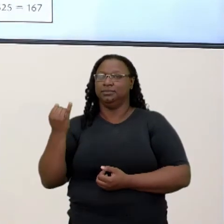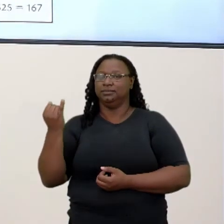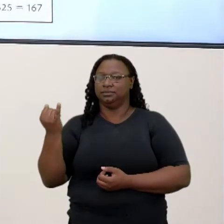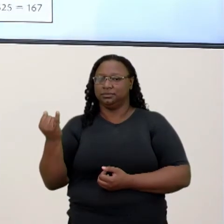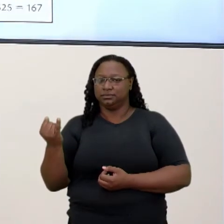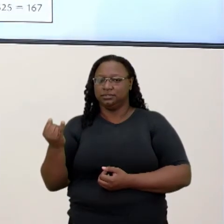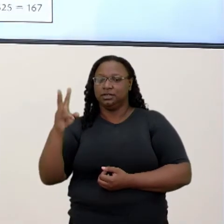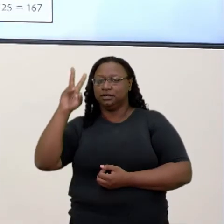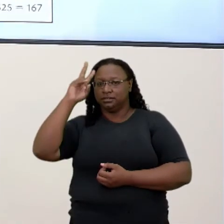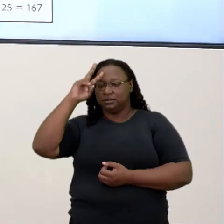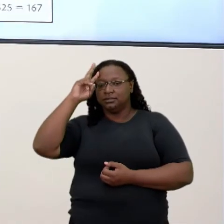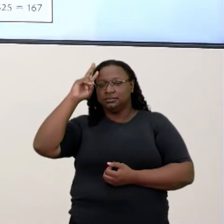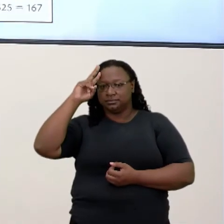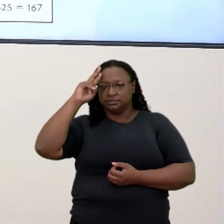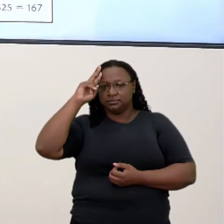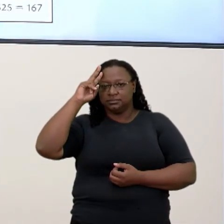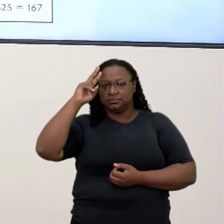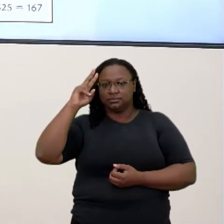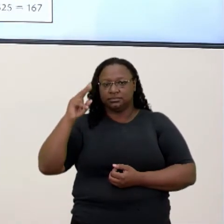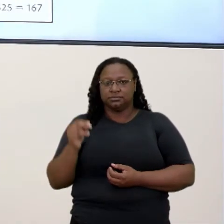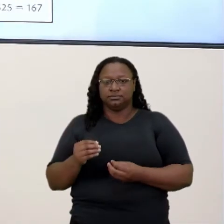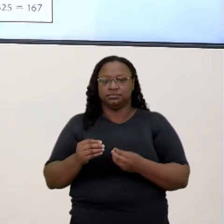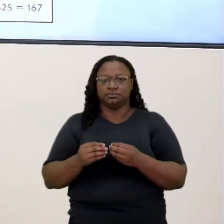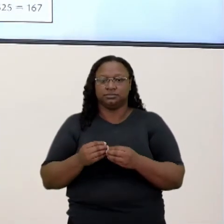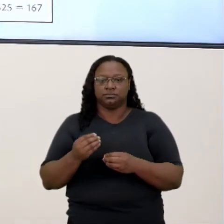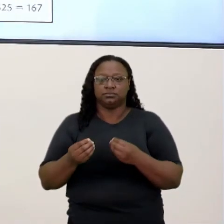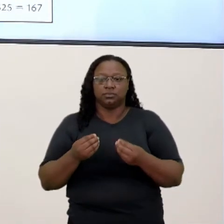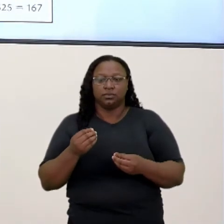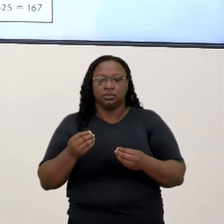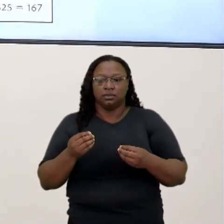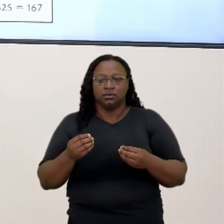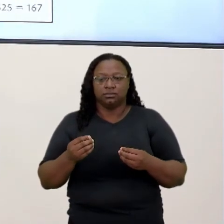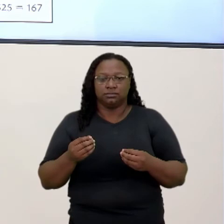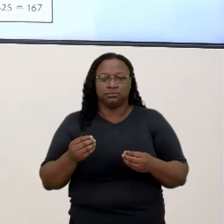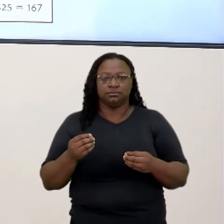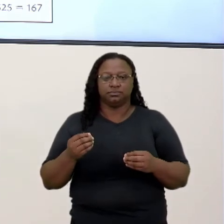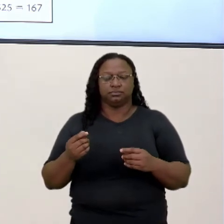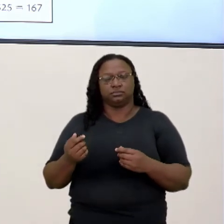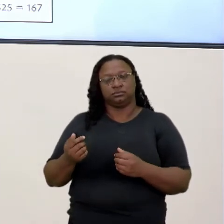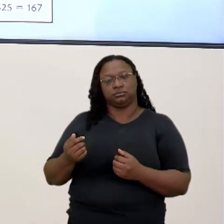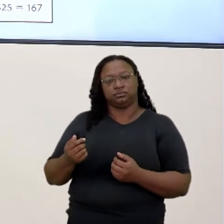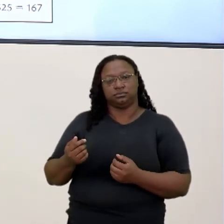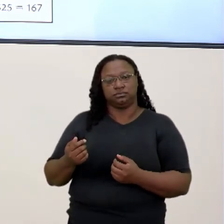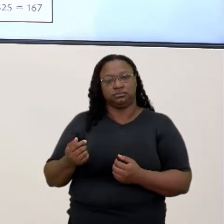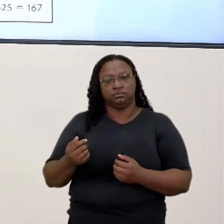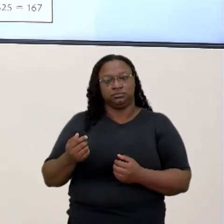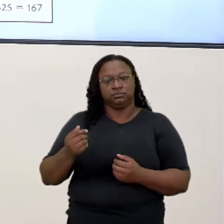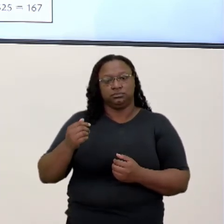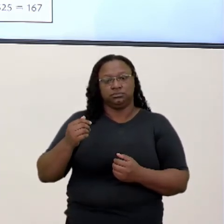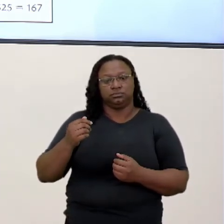for lembrar, e a gente consegue associar o gráfico de uma regressão linear com a função do primeiro grau, ela é